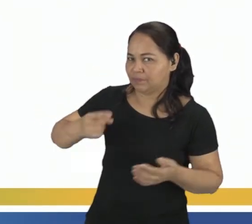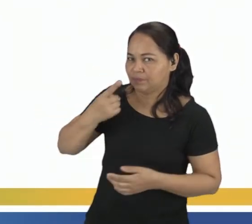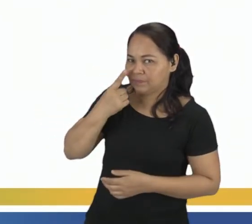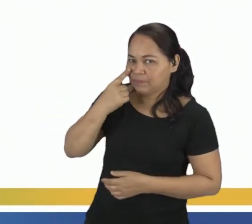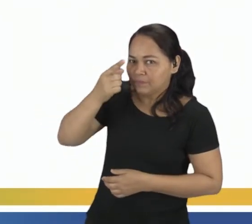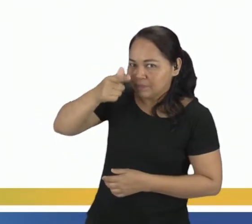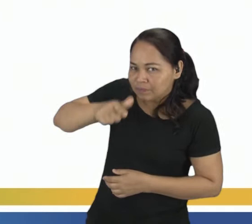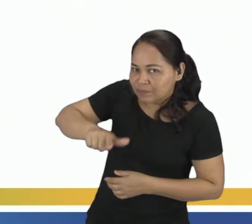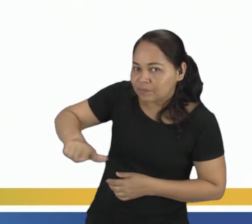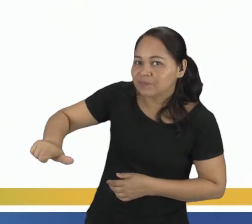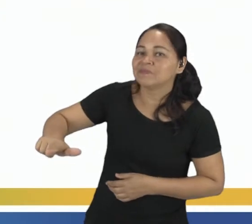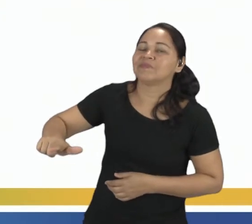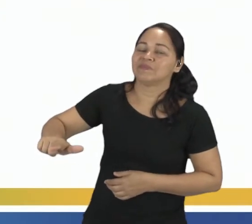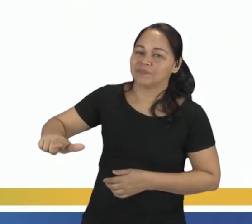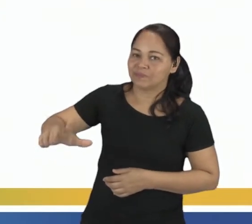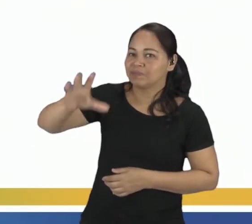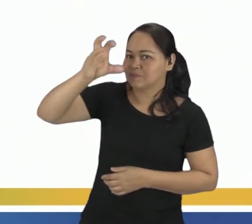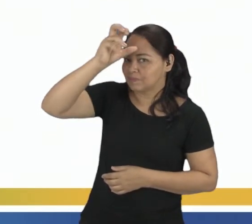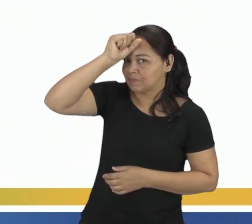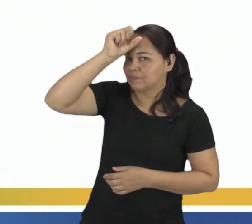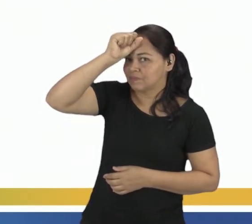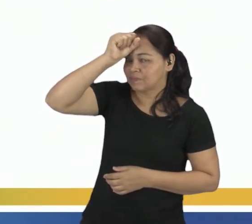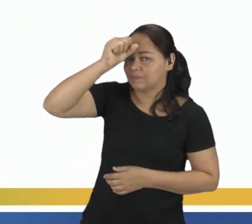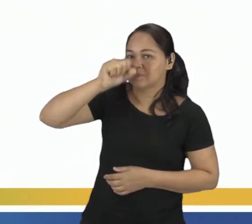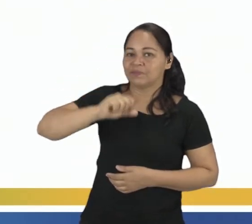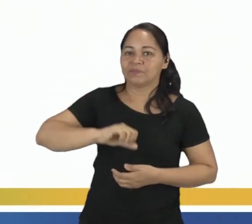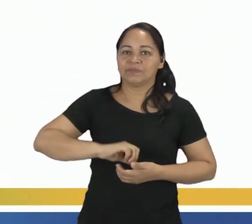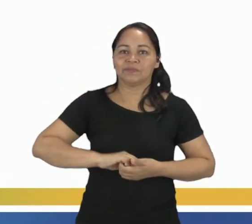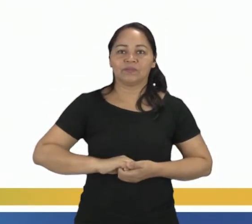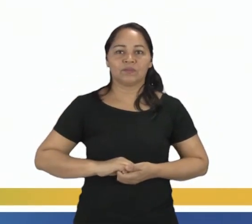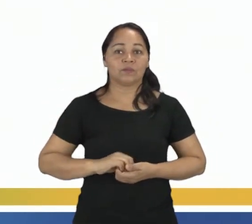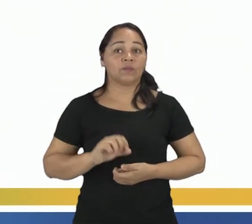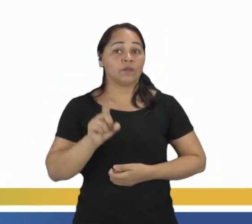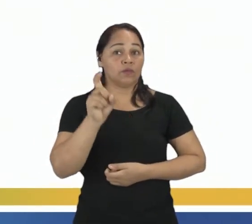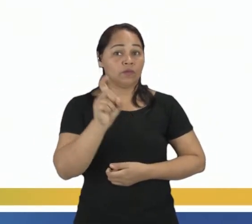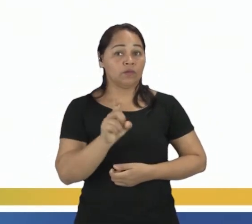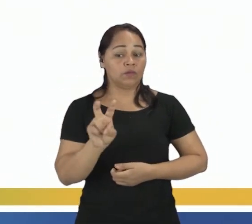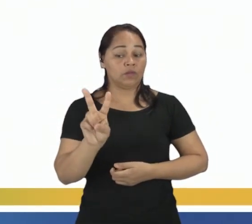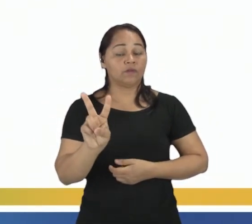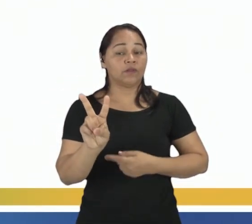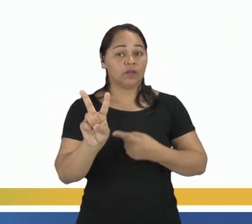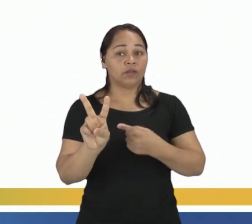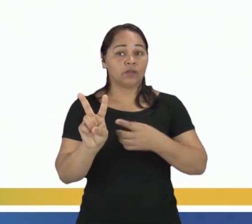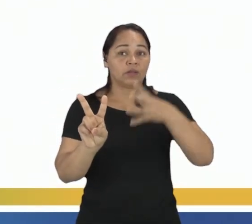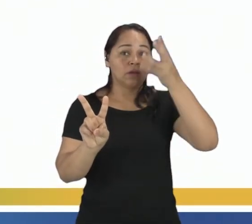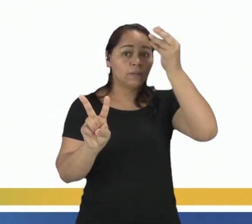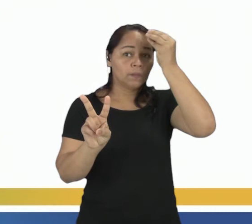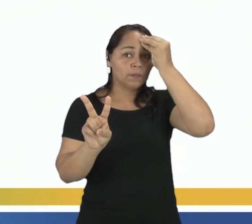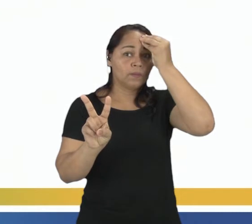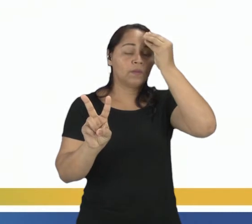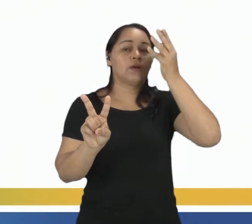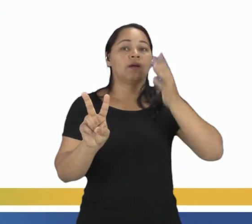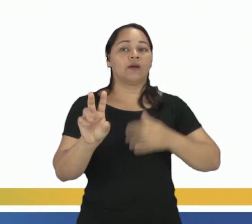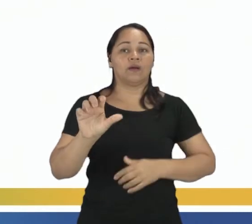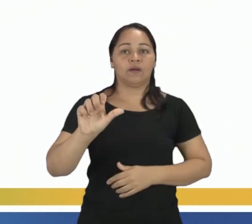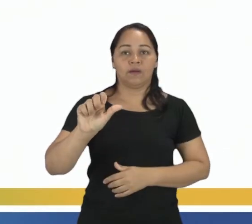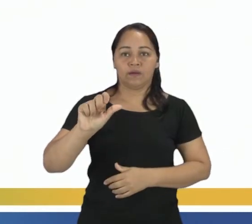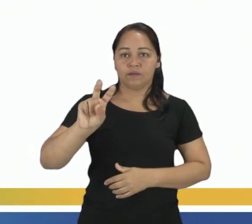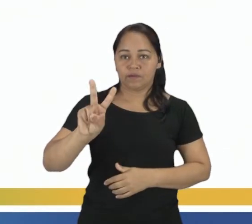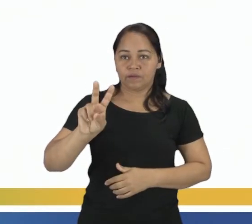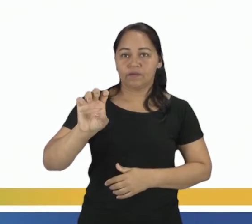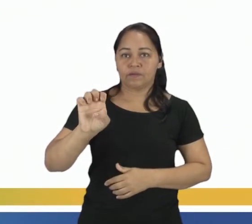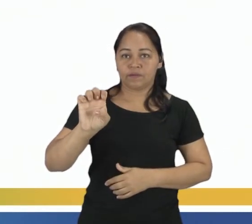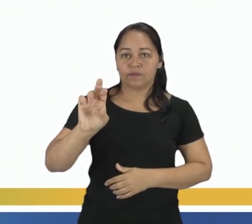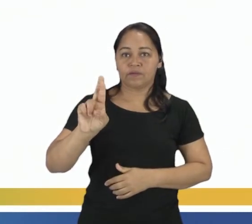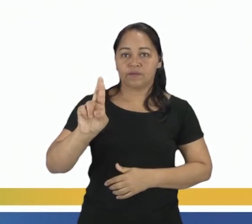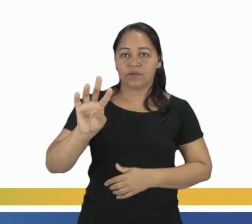e também das coordenadas do vértice, tá ok? Eu quero deixar claro para você quando que nós vamos utilizar o x do vértice, y do